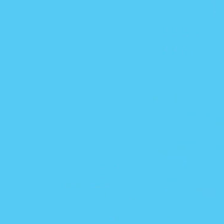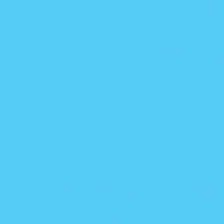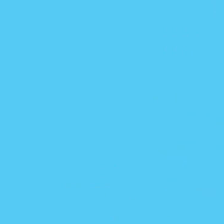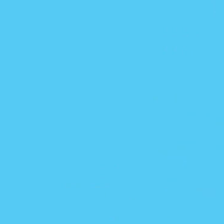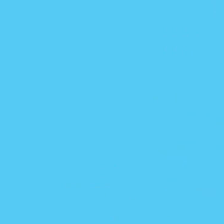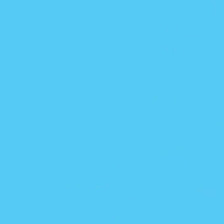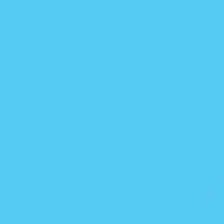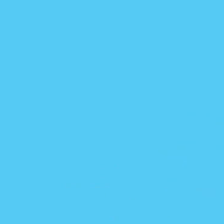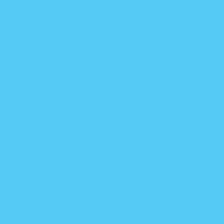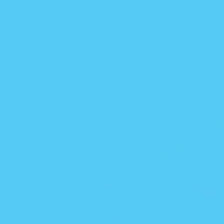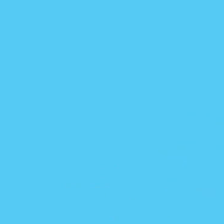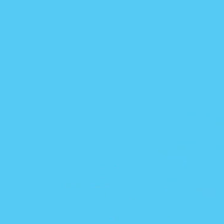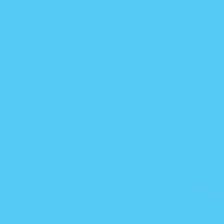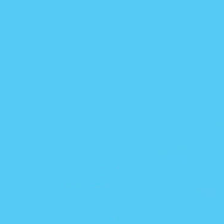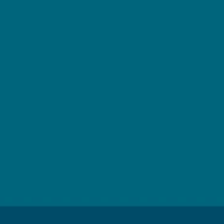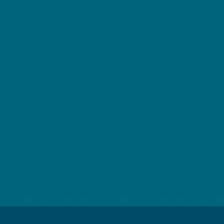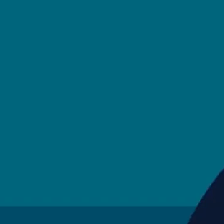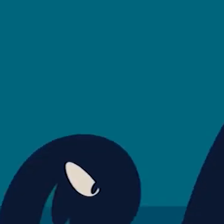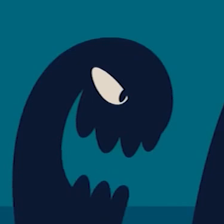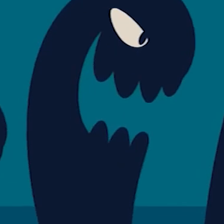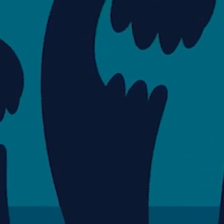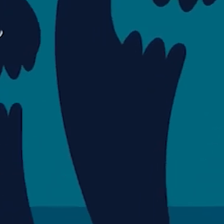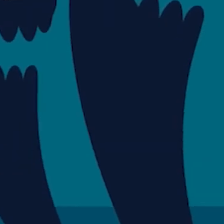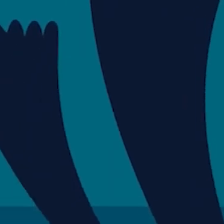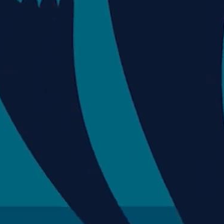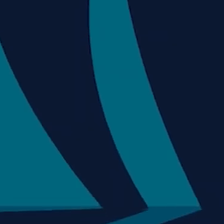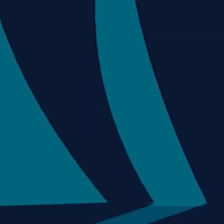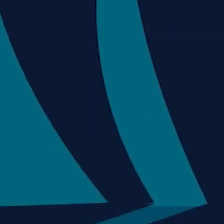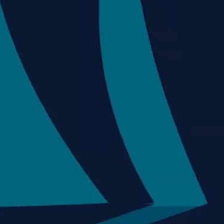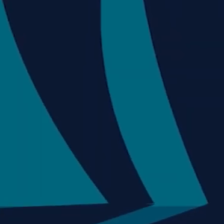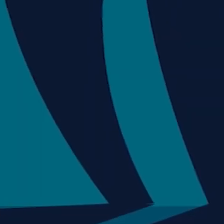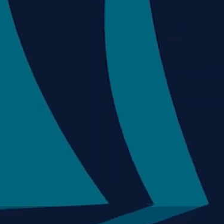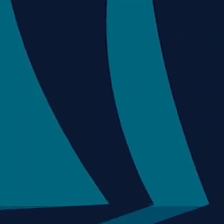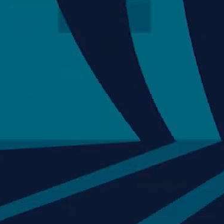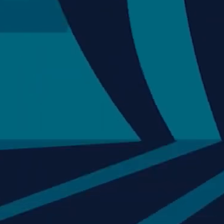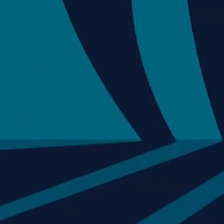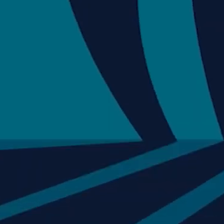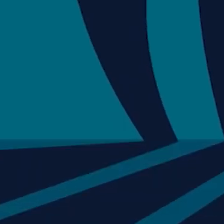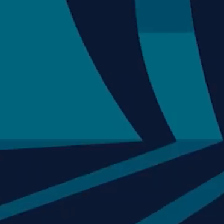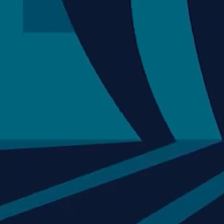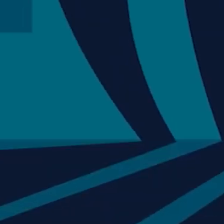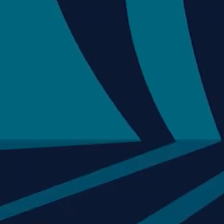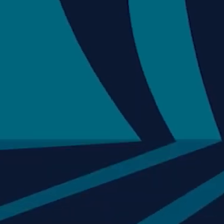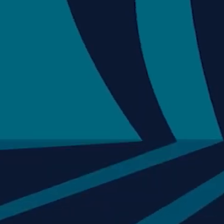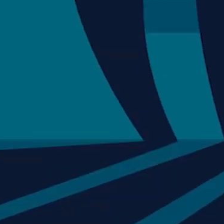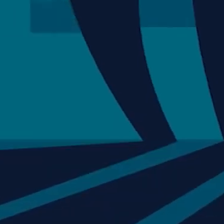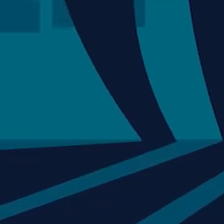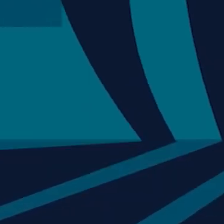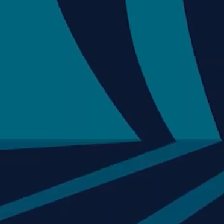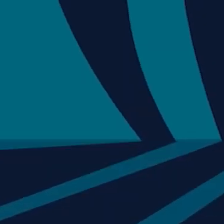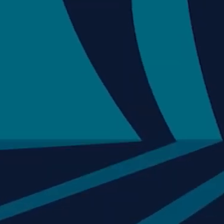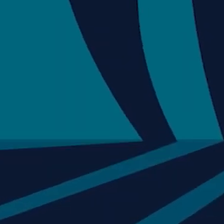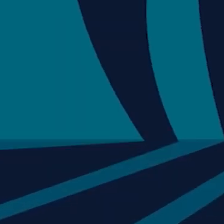mais poder que as mulheres. E por causa disso, acham que podem fazer o que quiserem com elas.